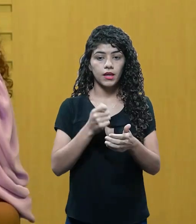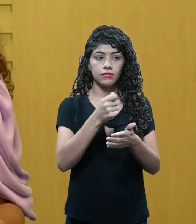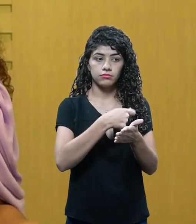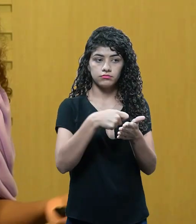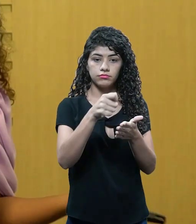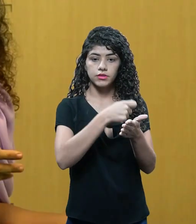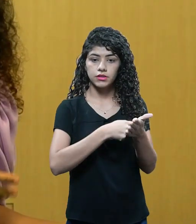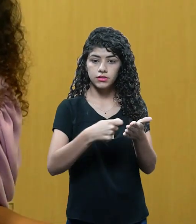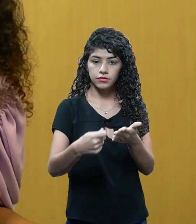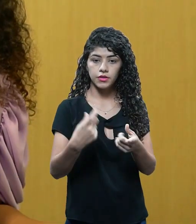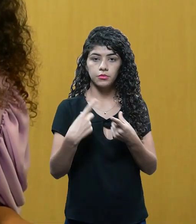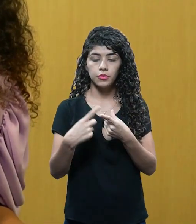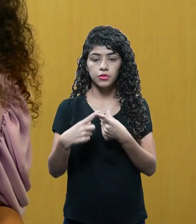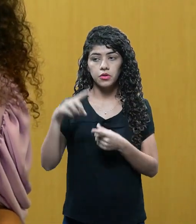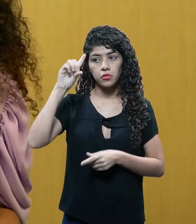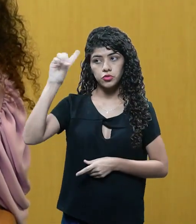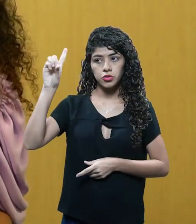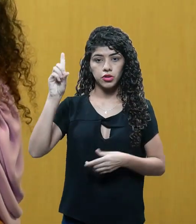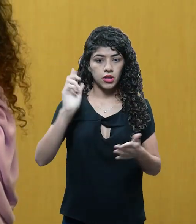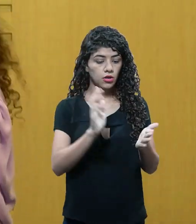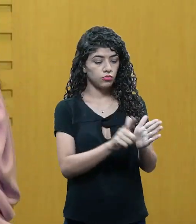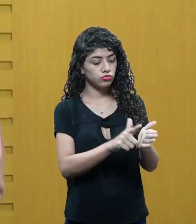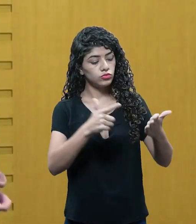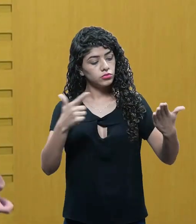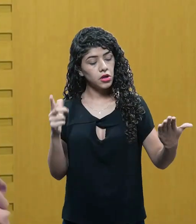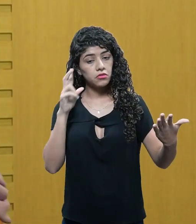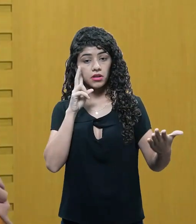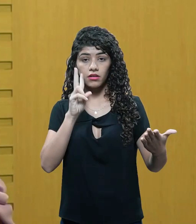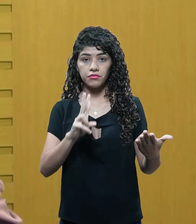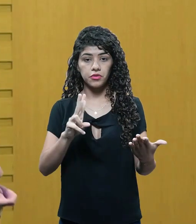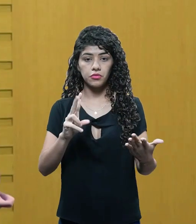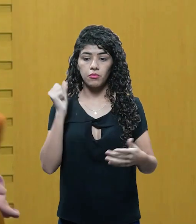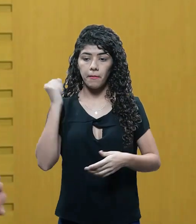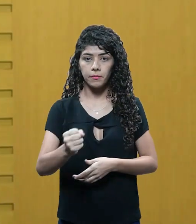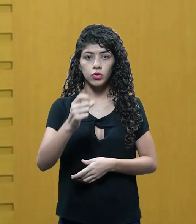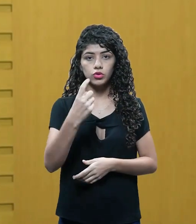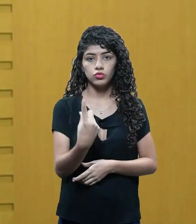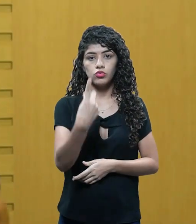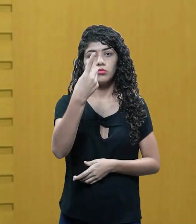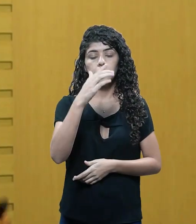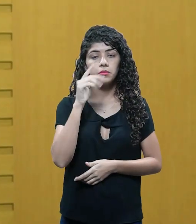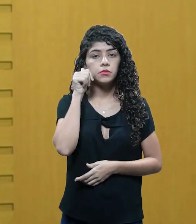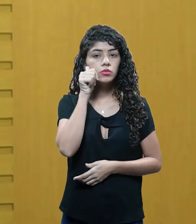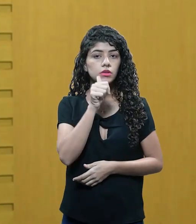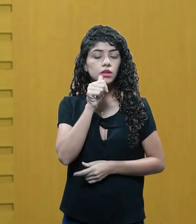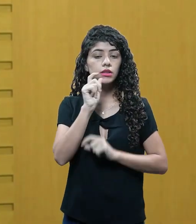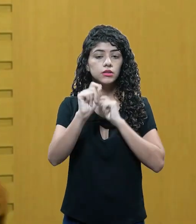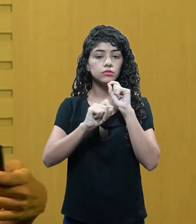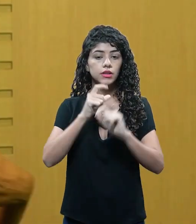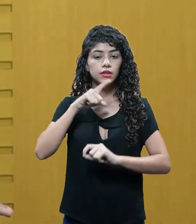ela escreveu esse filme porque um dia ela pegou um jornal e que viu uma manchete sobre o assassinato de uma mulher